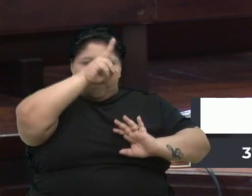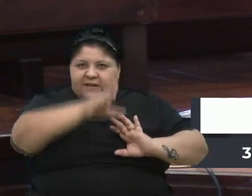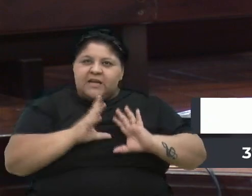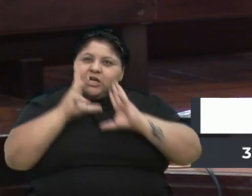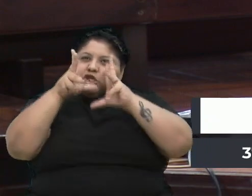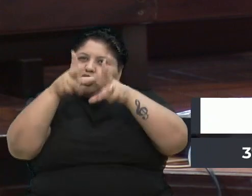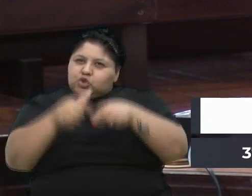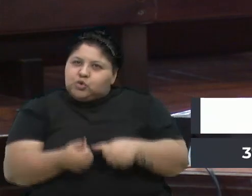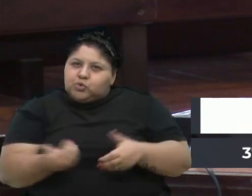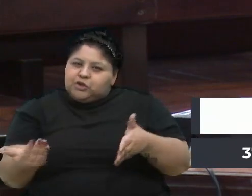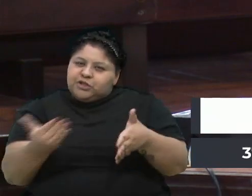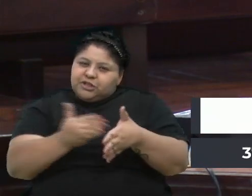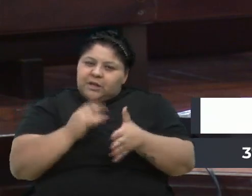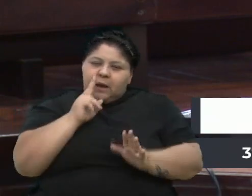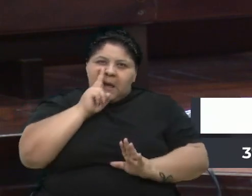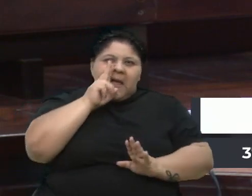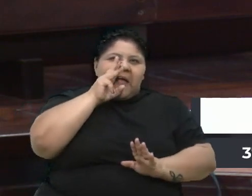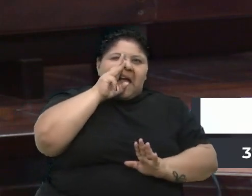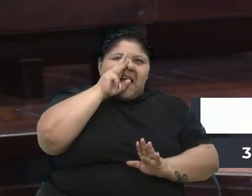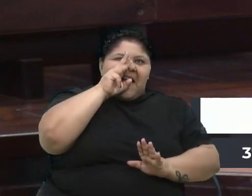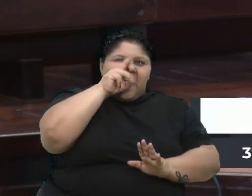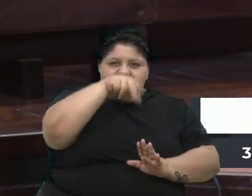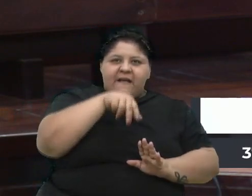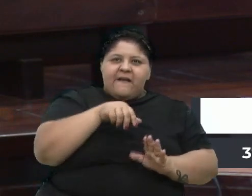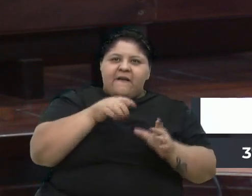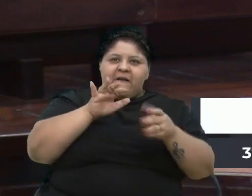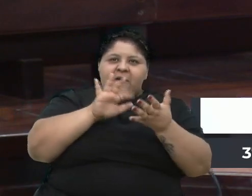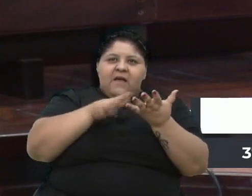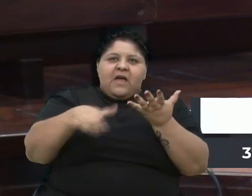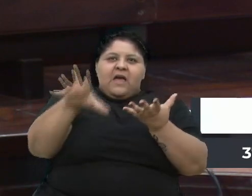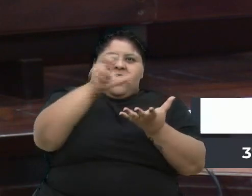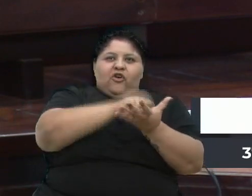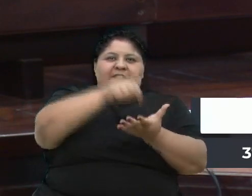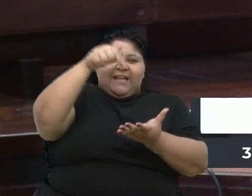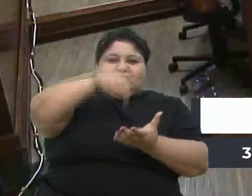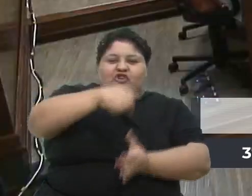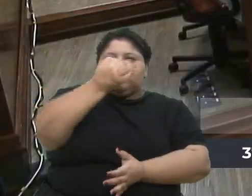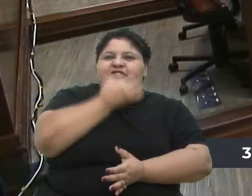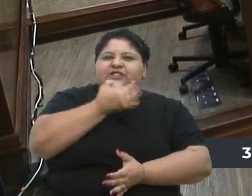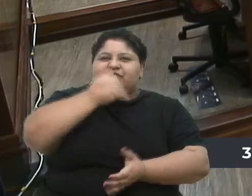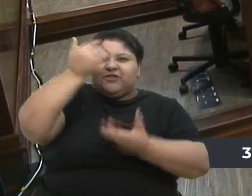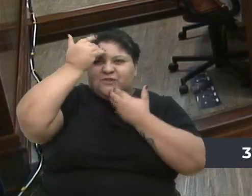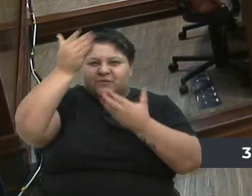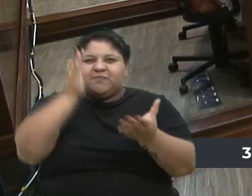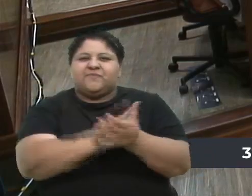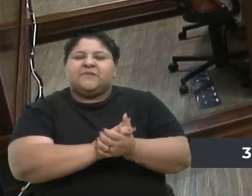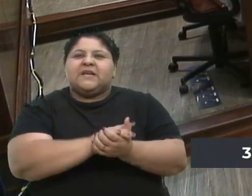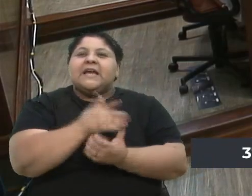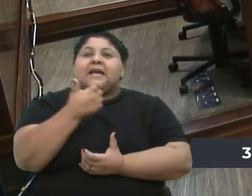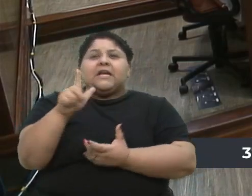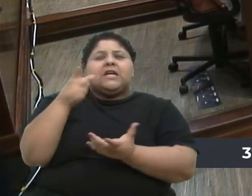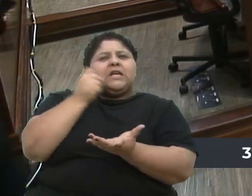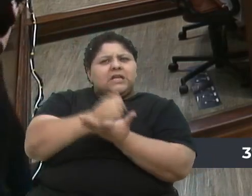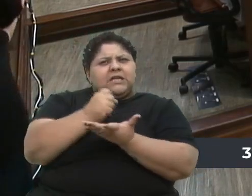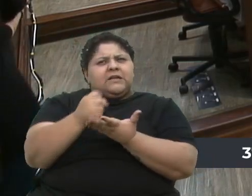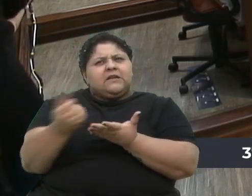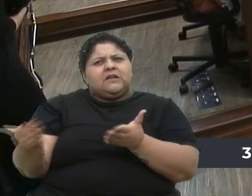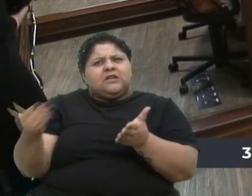a Codeca é nossa, a Codeca é de Caxias do Sul. Obrigado. E este outro contrato vem a fortalecer